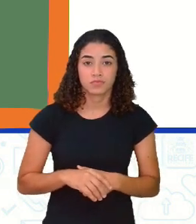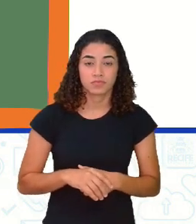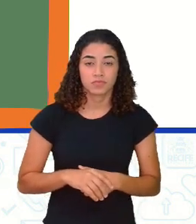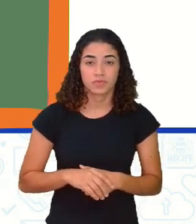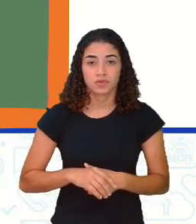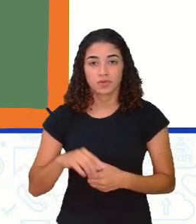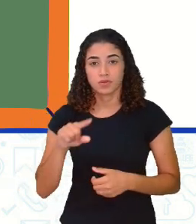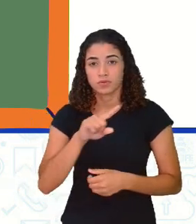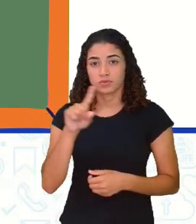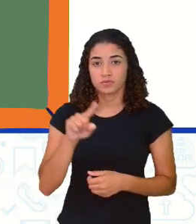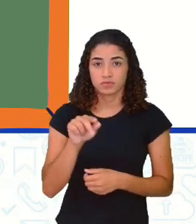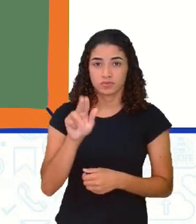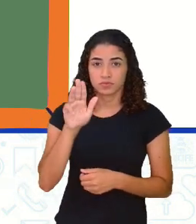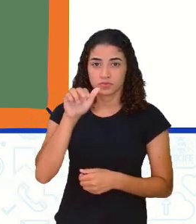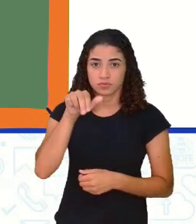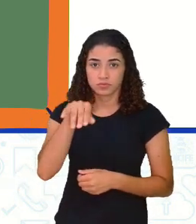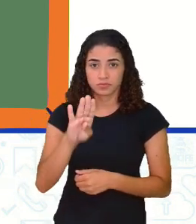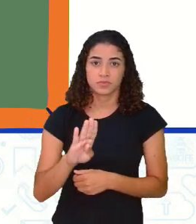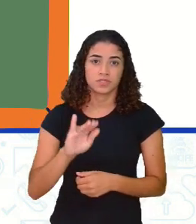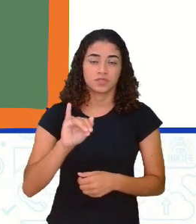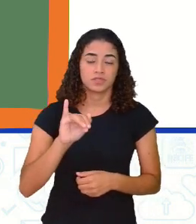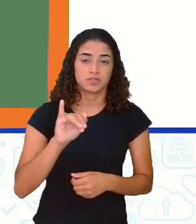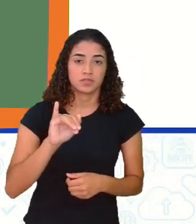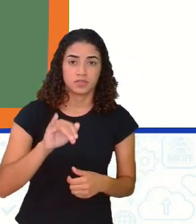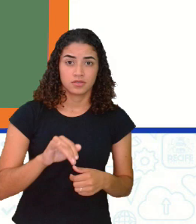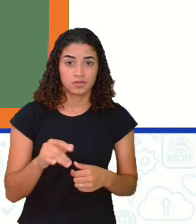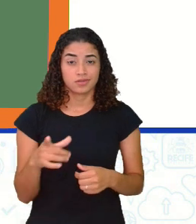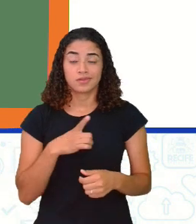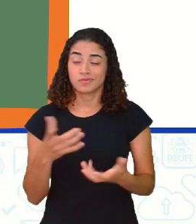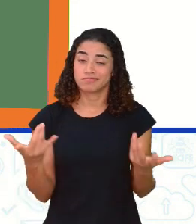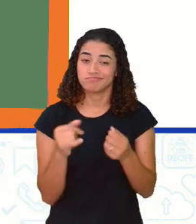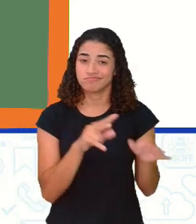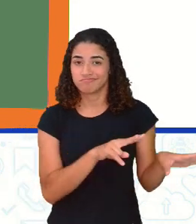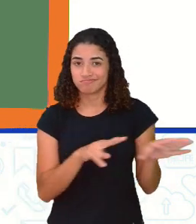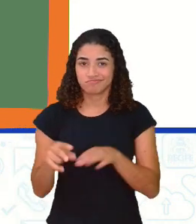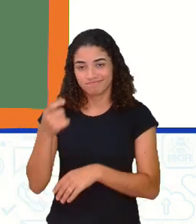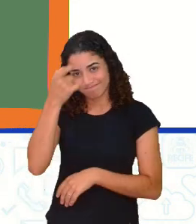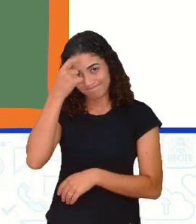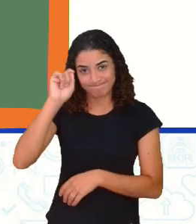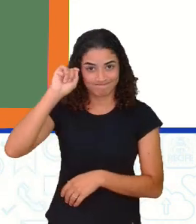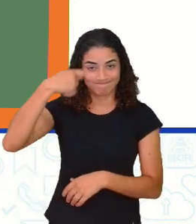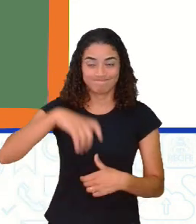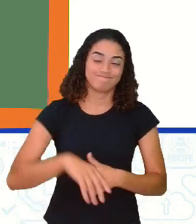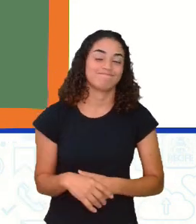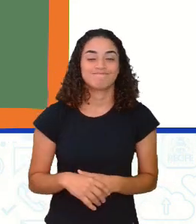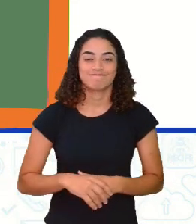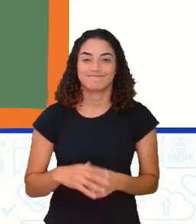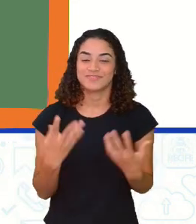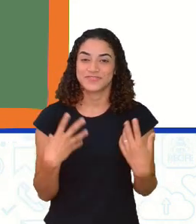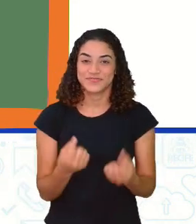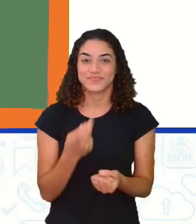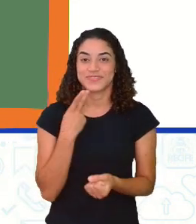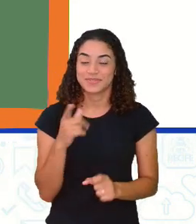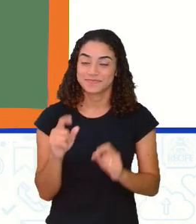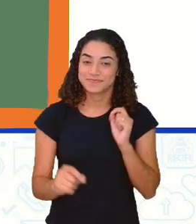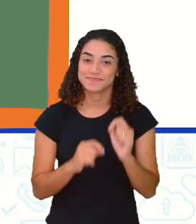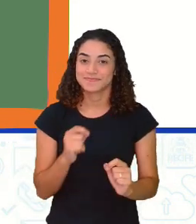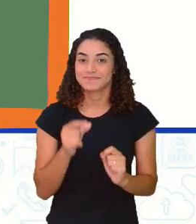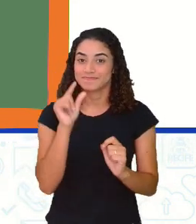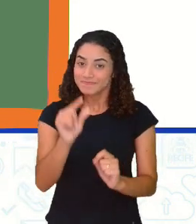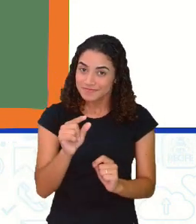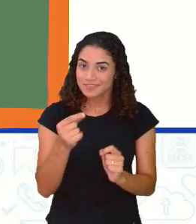Zumbi dos Palmares. Estamos na Semana da Consciência Negra. Vamos falar aqui um pouco